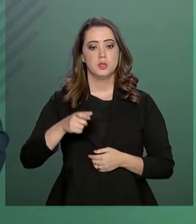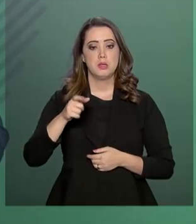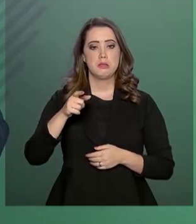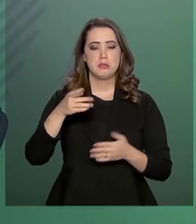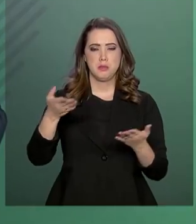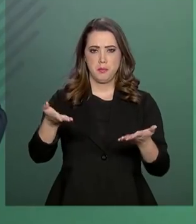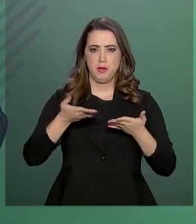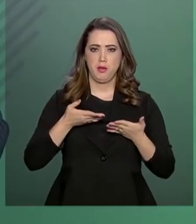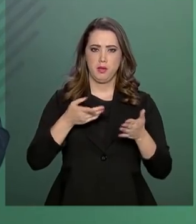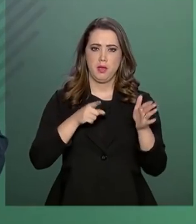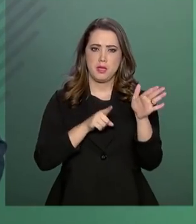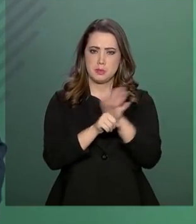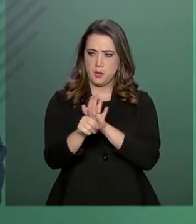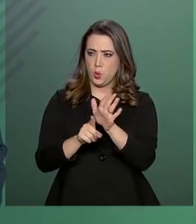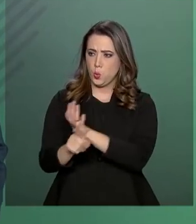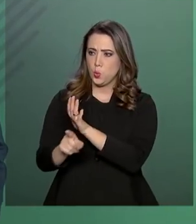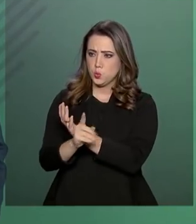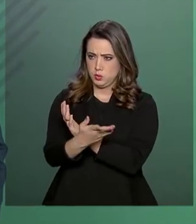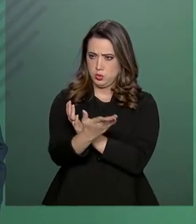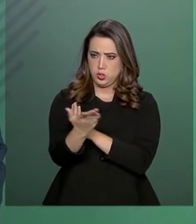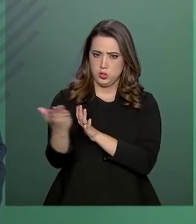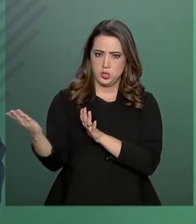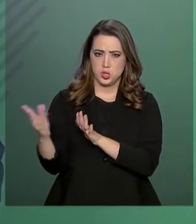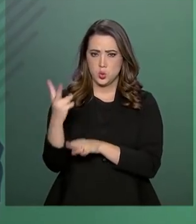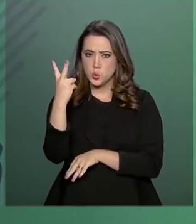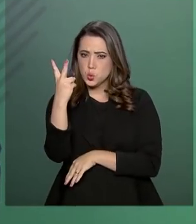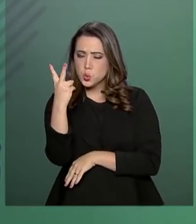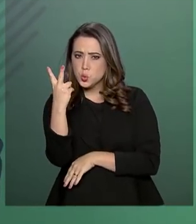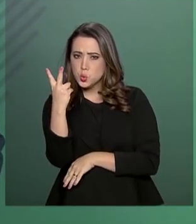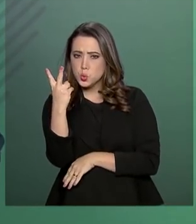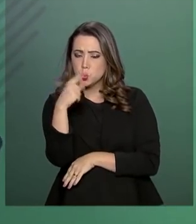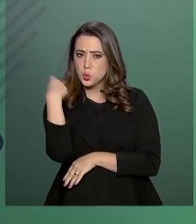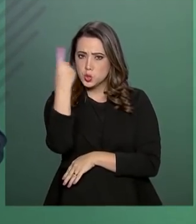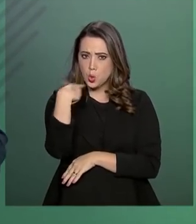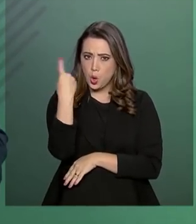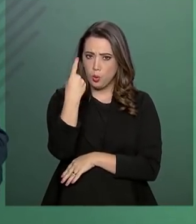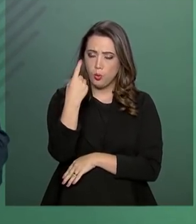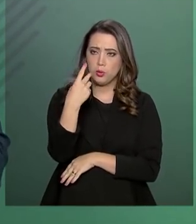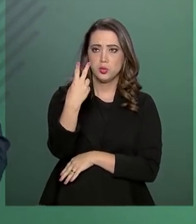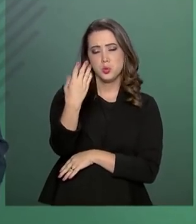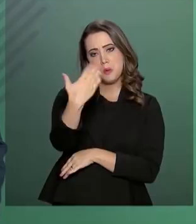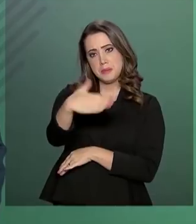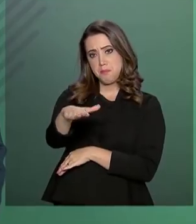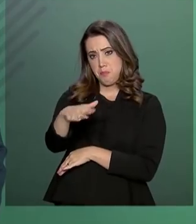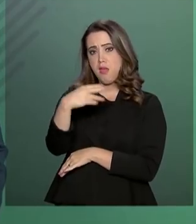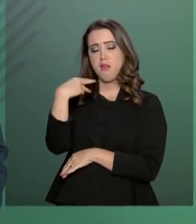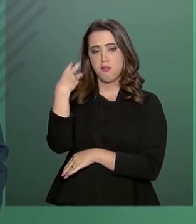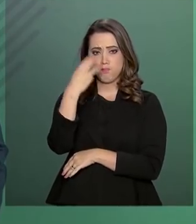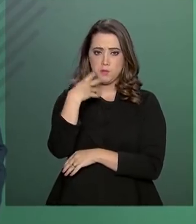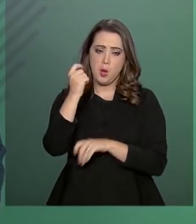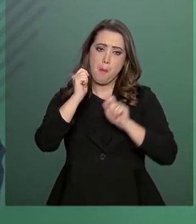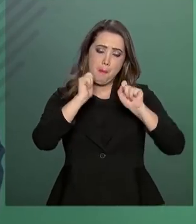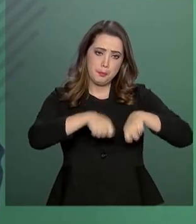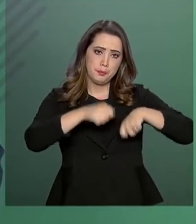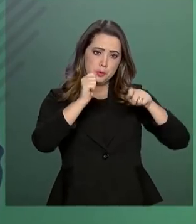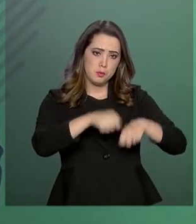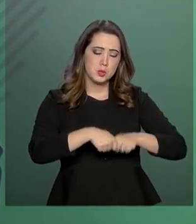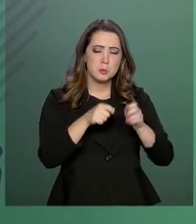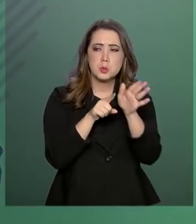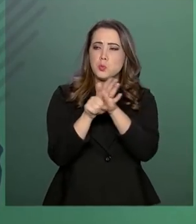perguntas há em torno de duas horas duas e meia de forma que eu tenho possibilidade de